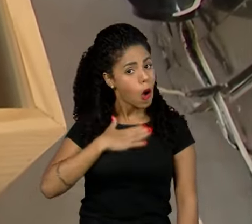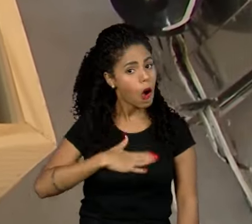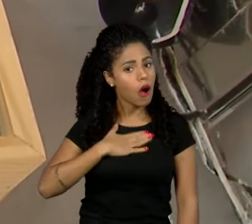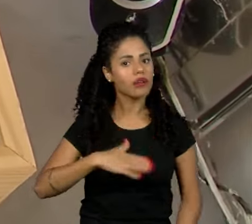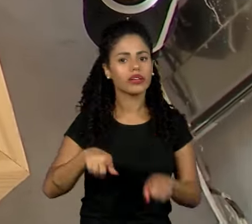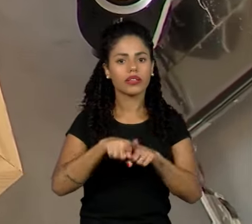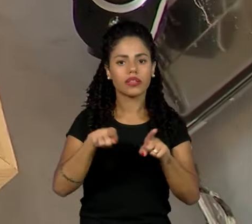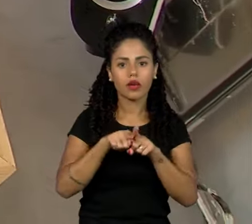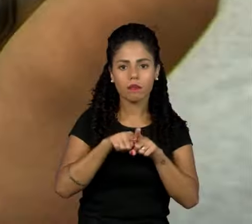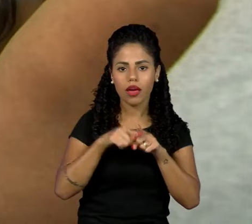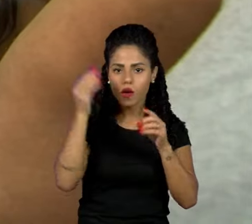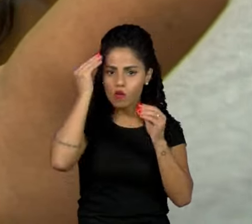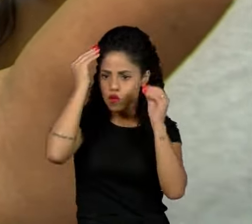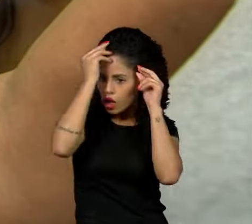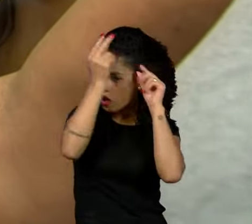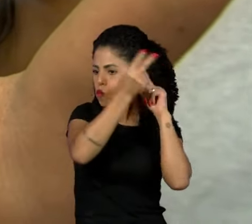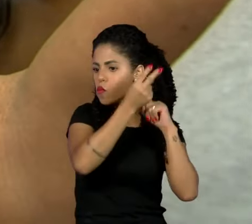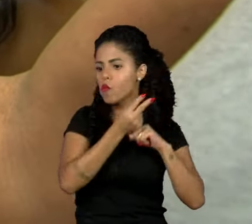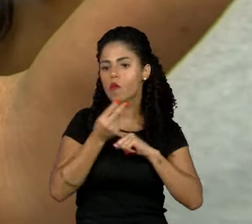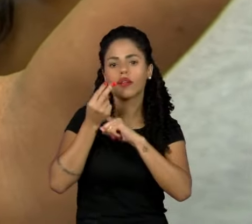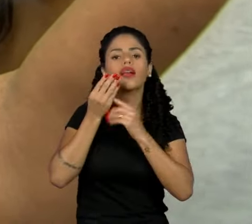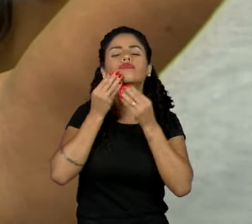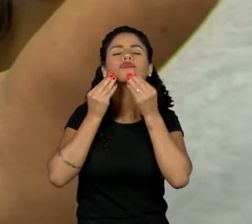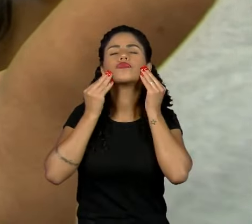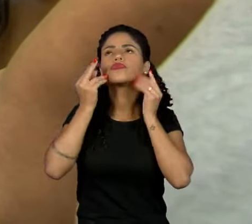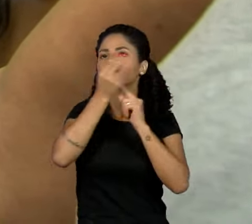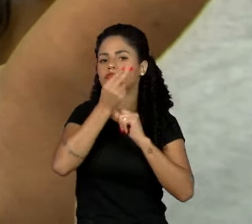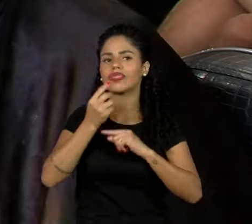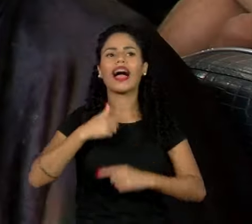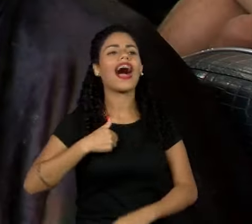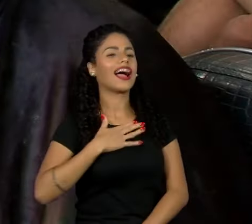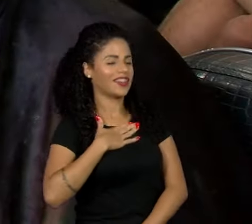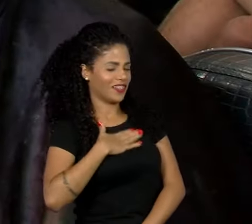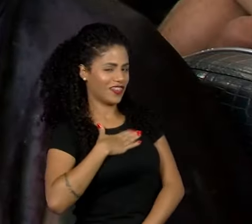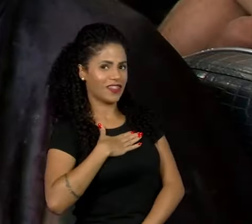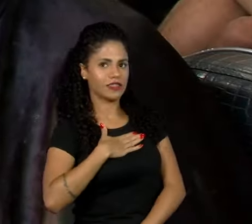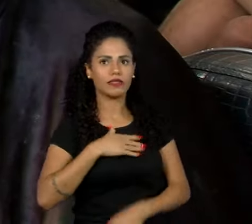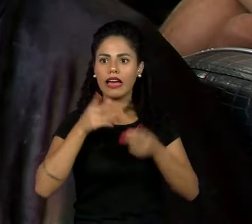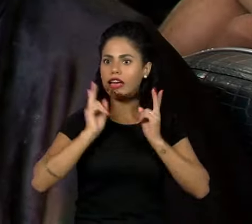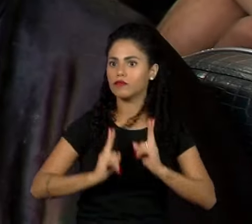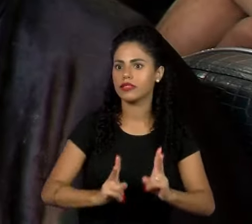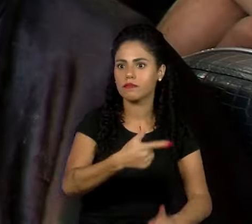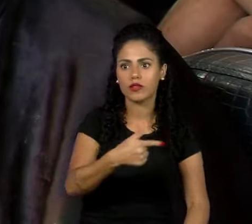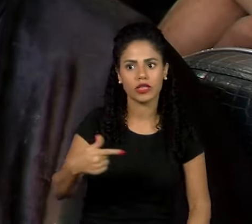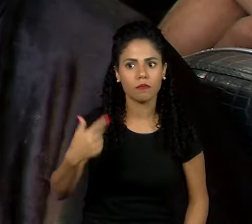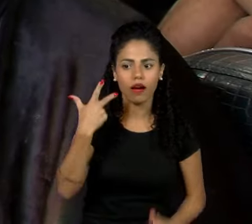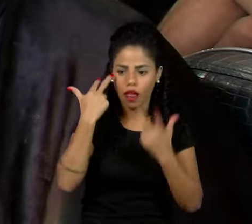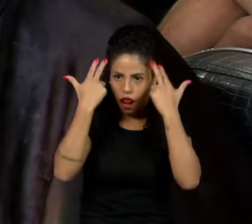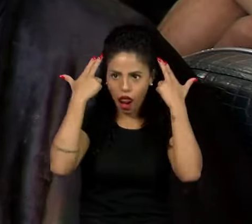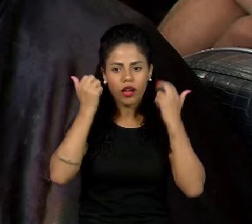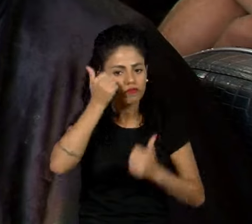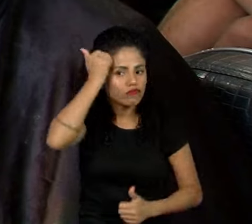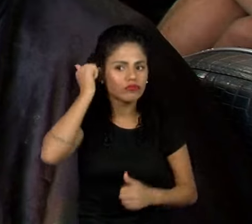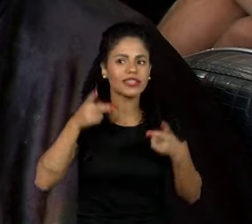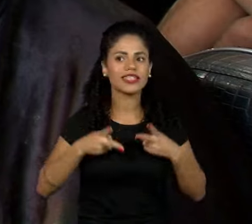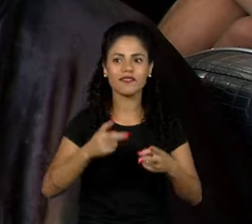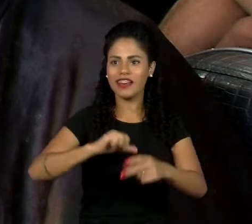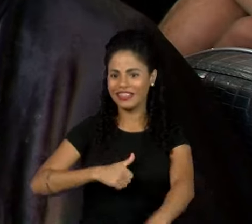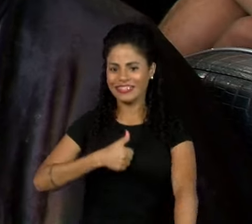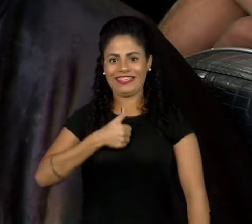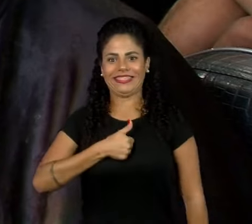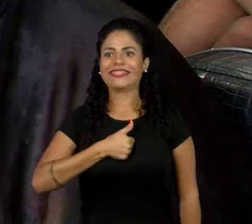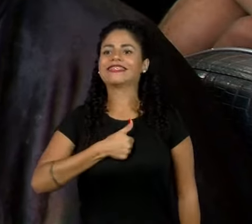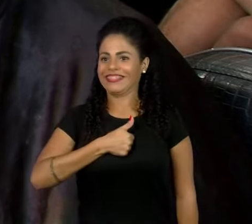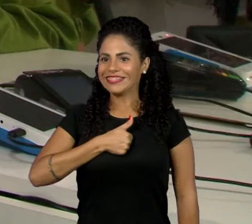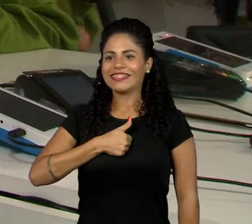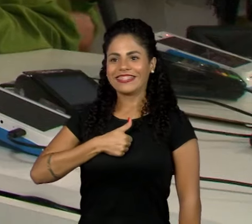com o cabelo e com a pele. Sempre que eu posso, tô cuidando da minha beleza. Toda semana eu corto o cabelo, porque minha autoestima vai lá em cima, né,